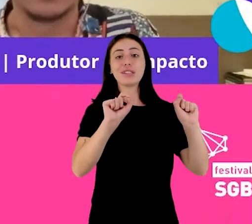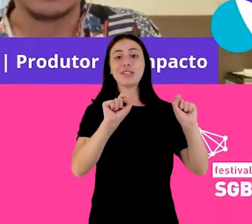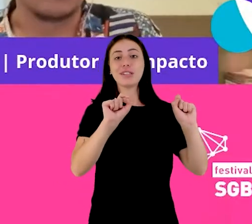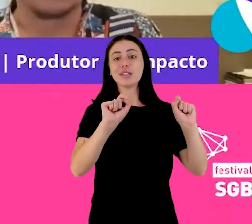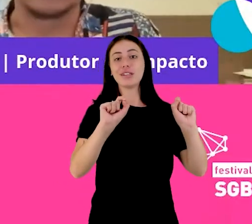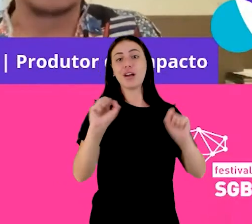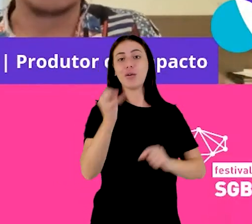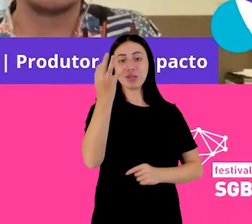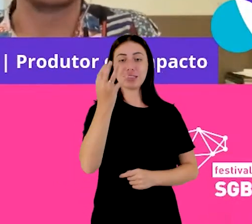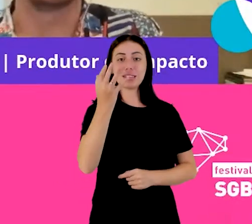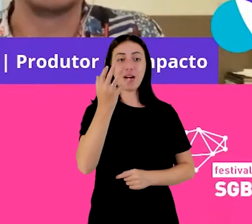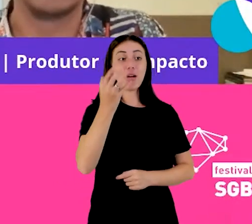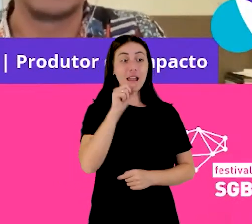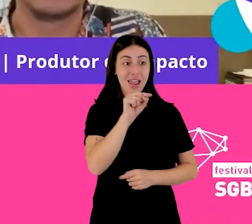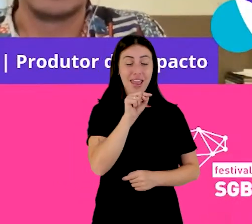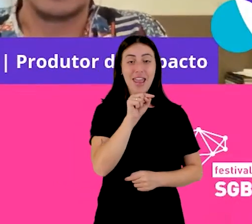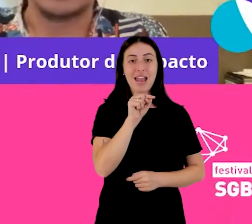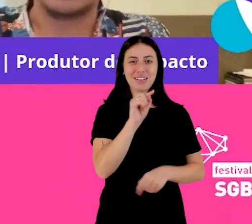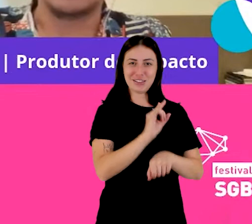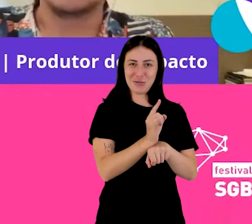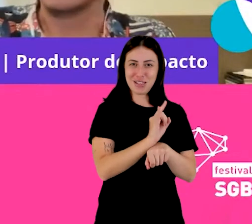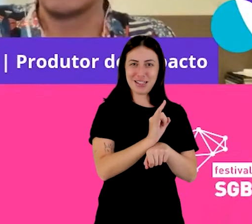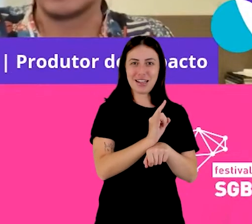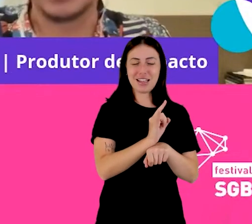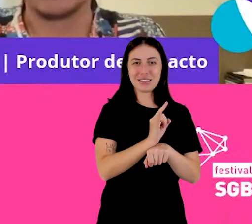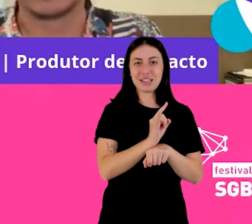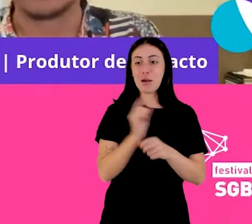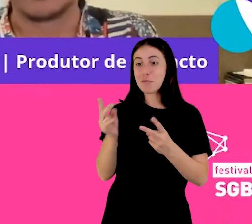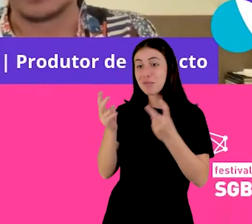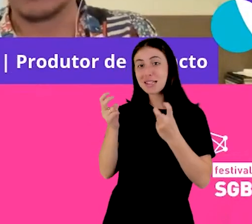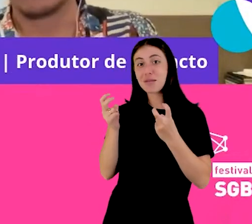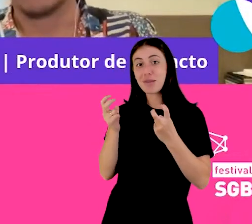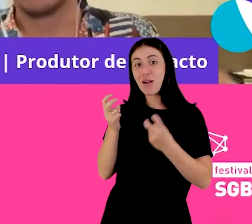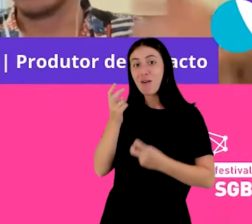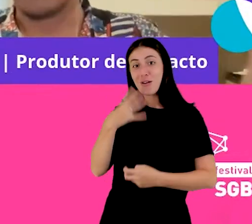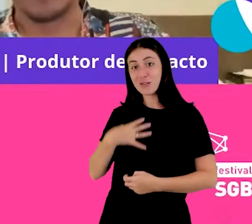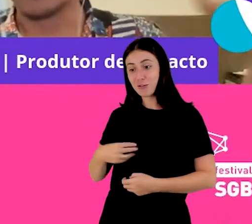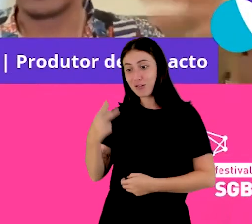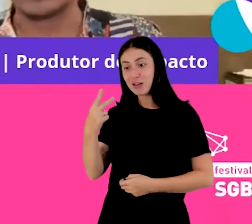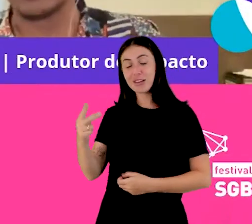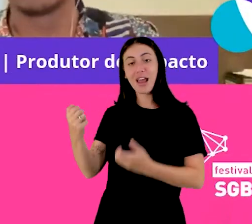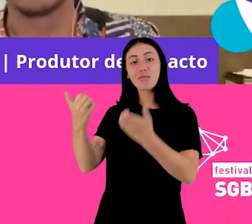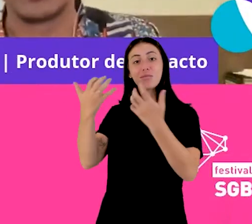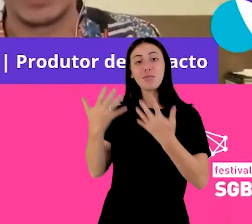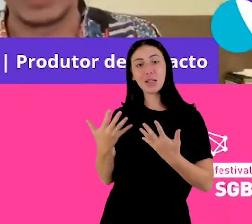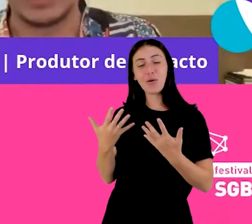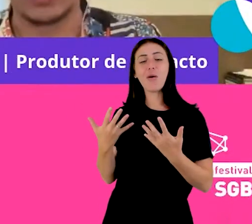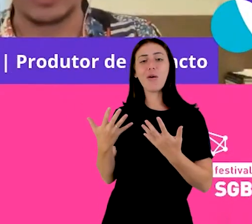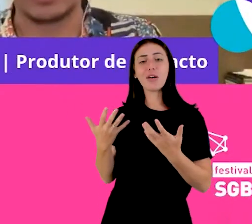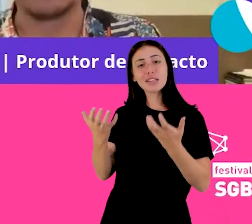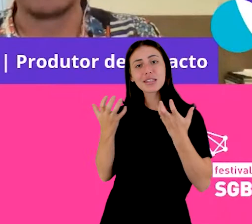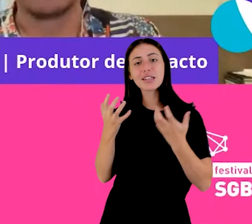conversa? E começou a fazer conversas com o Noah de tempos em tempos. Então, o filme acompanha quase 4 anos